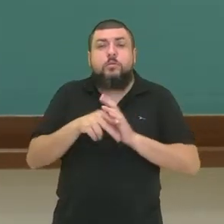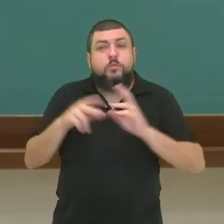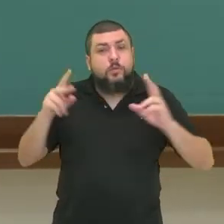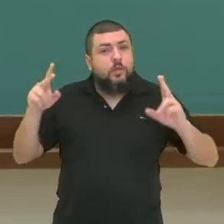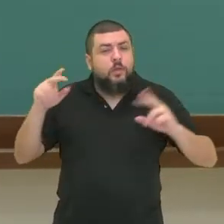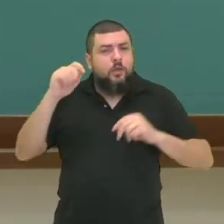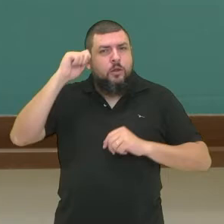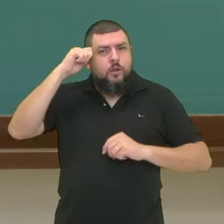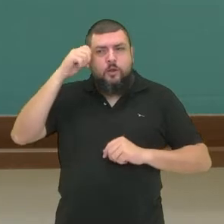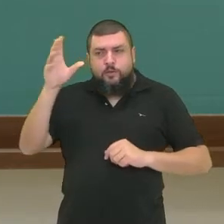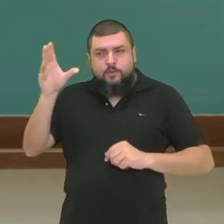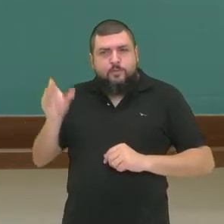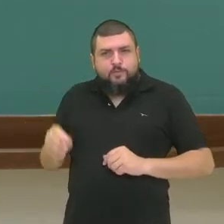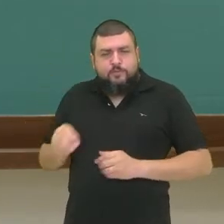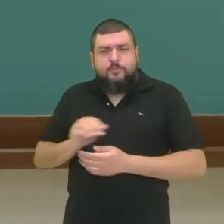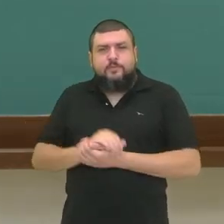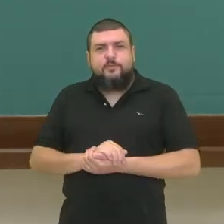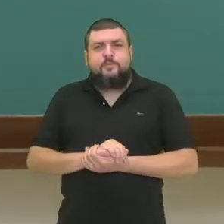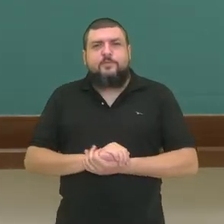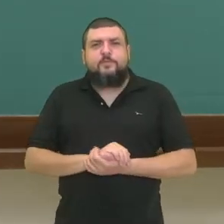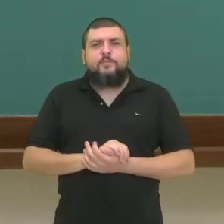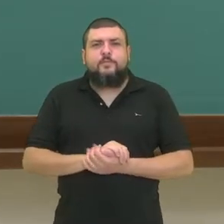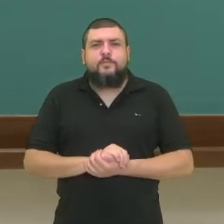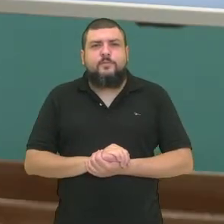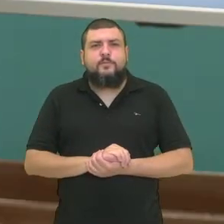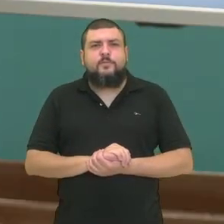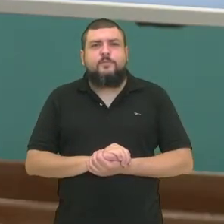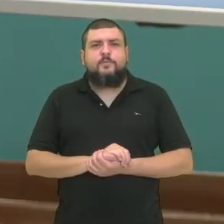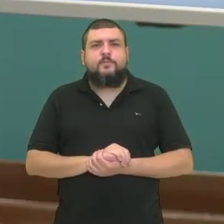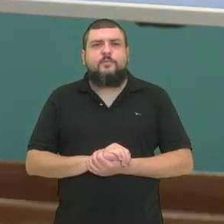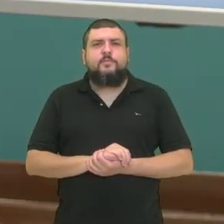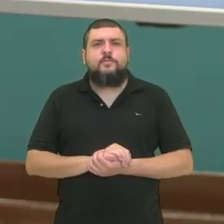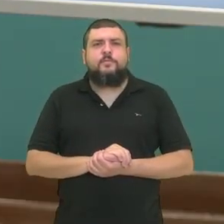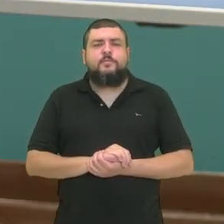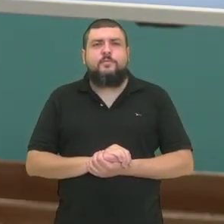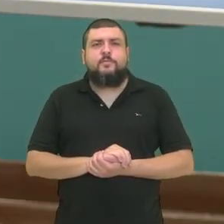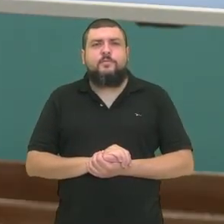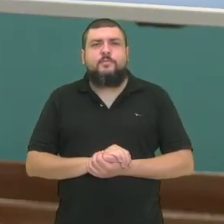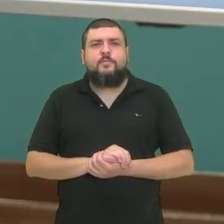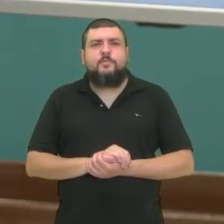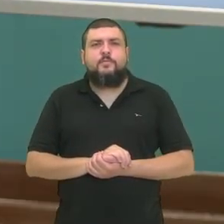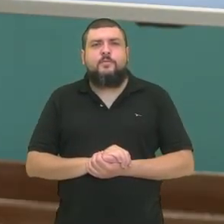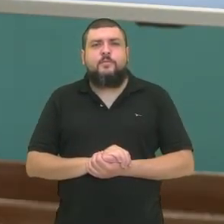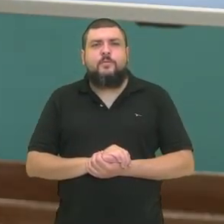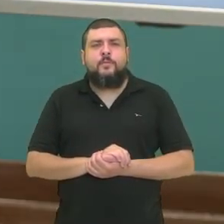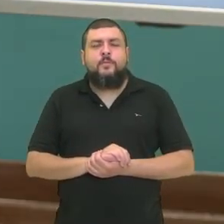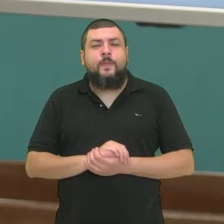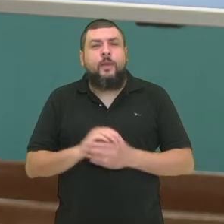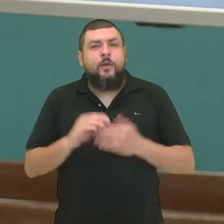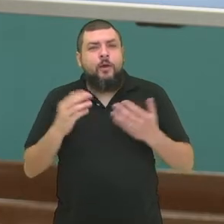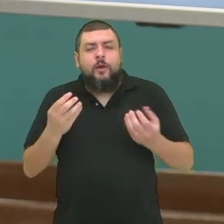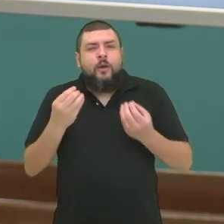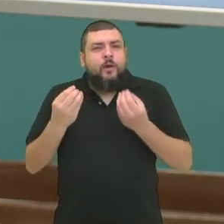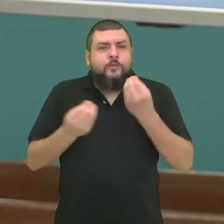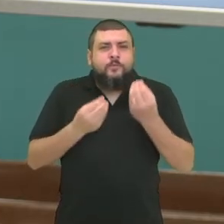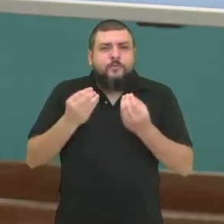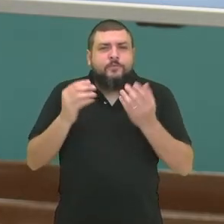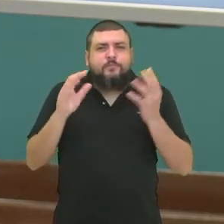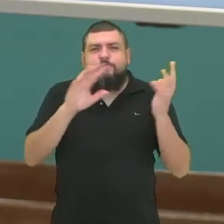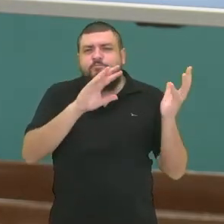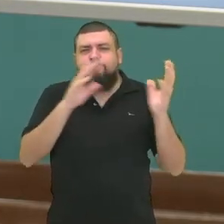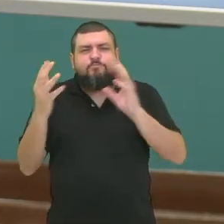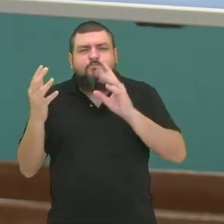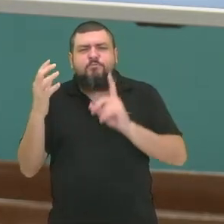isso um bioma, ok? Muito bem. Então olha aqui, ó, a influência do clima na vegetação. Então pergunto